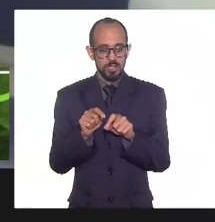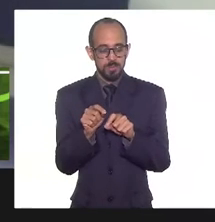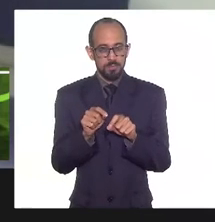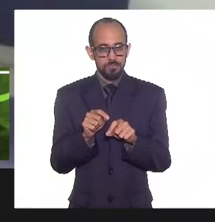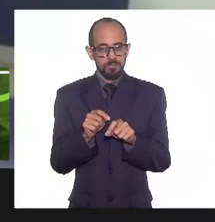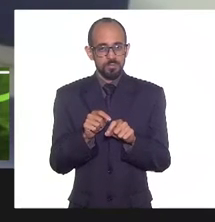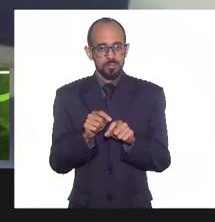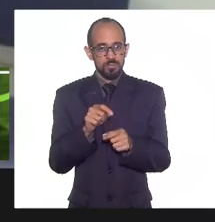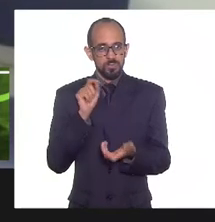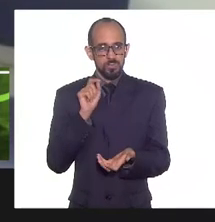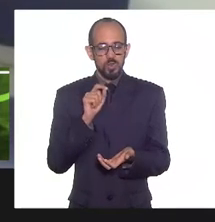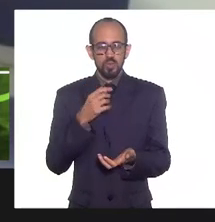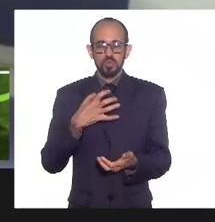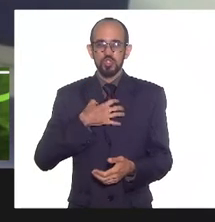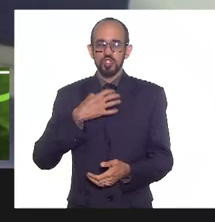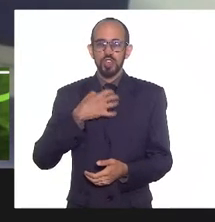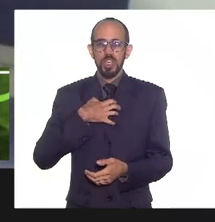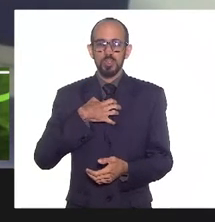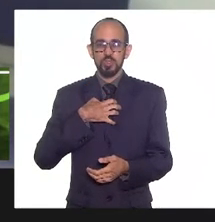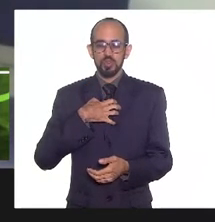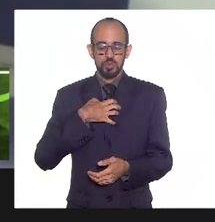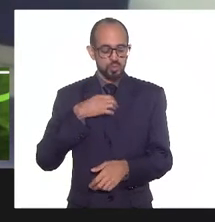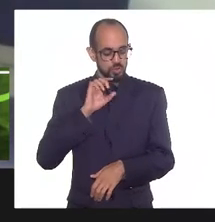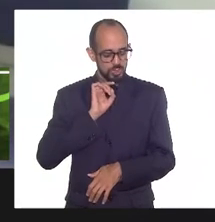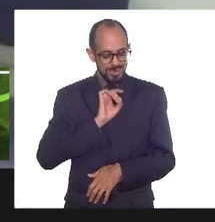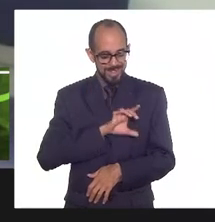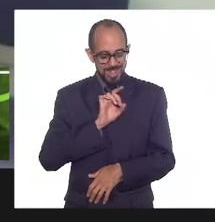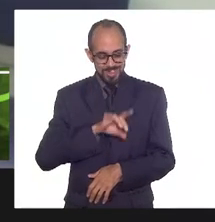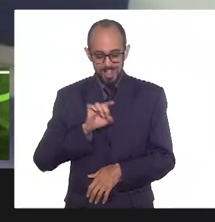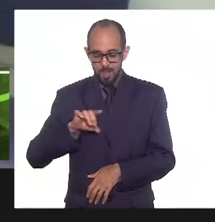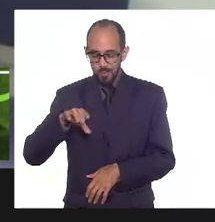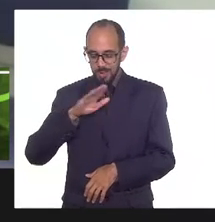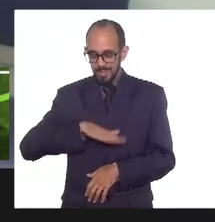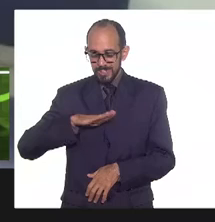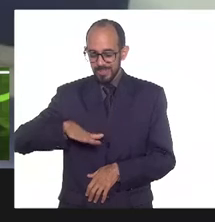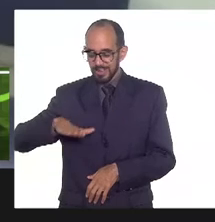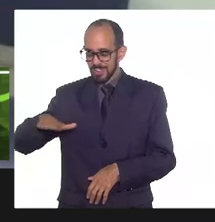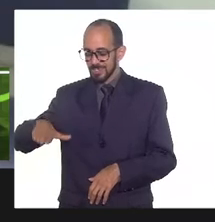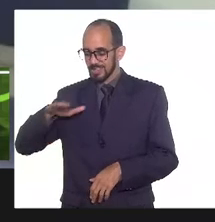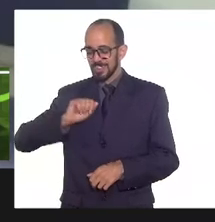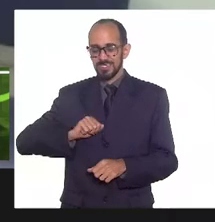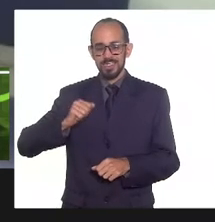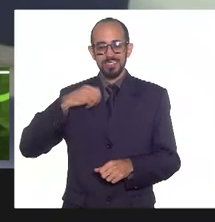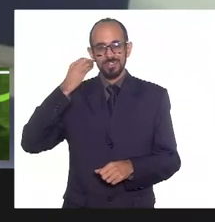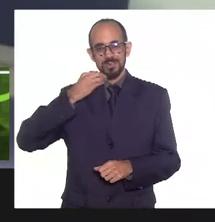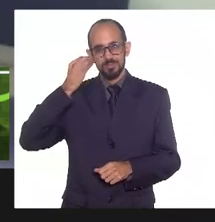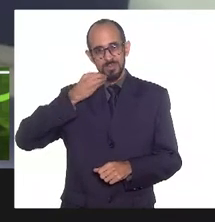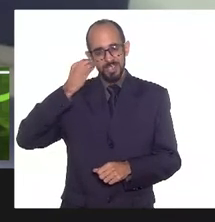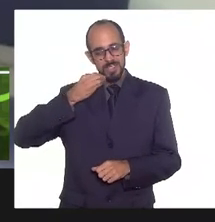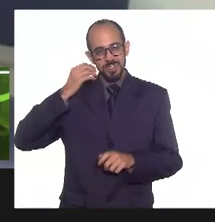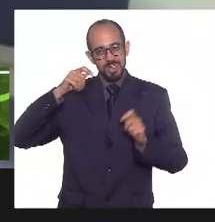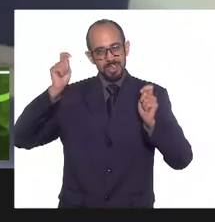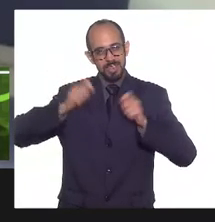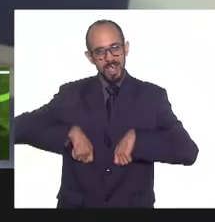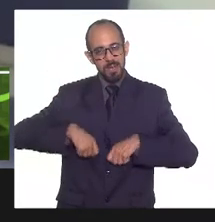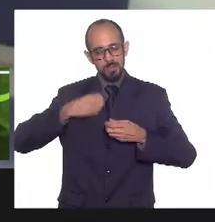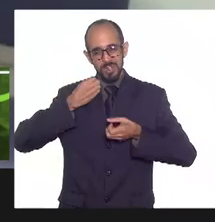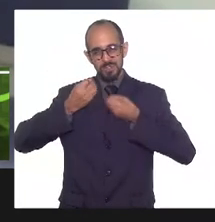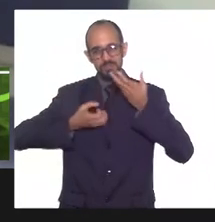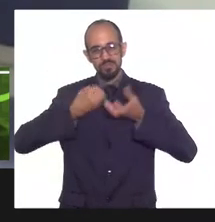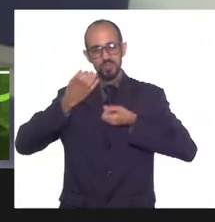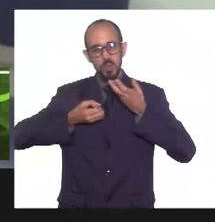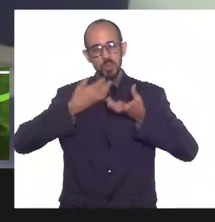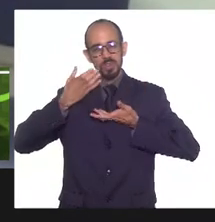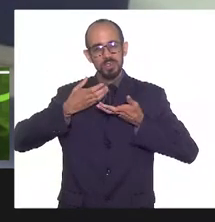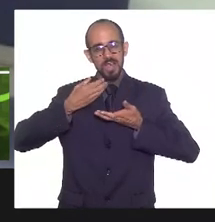situações as quais aquelas crianças né passam e elas podem a partir daí né se expressar melhor